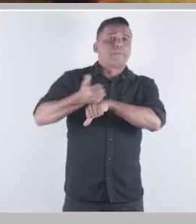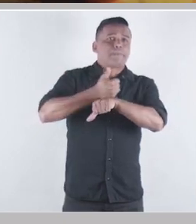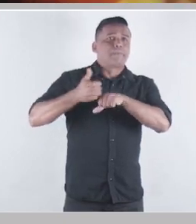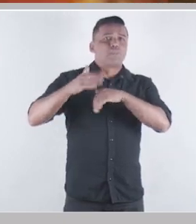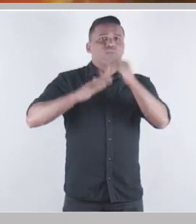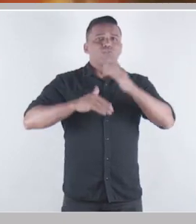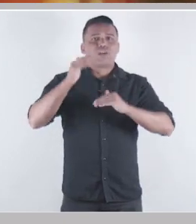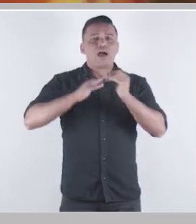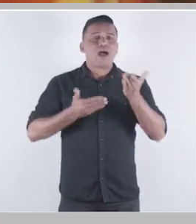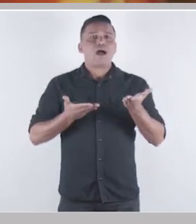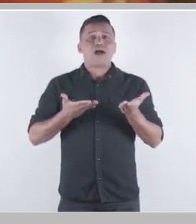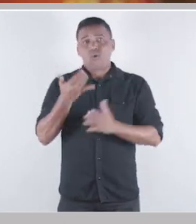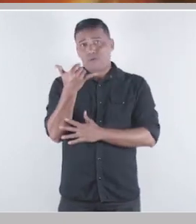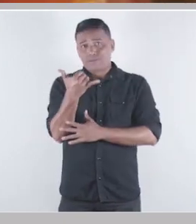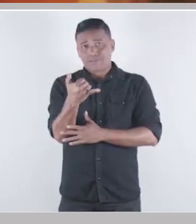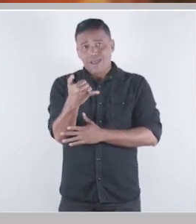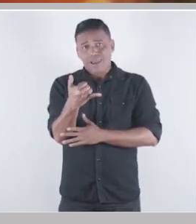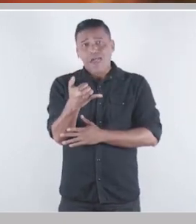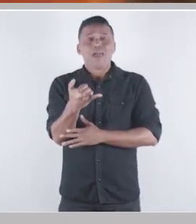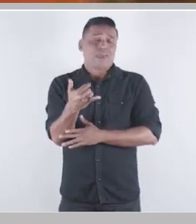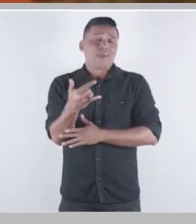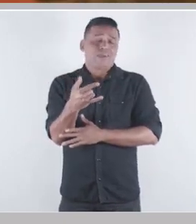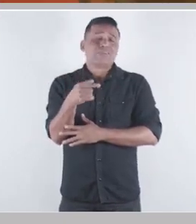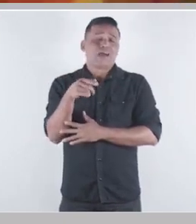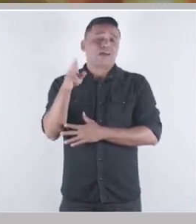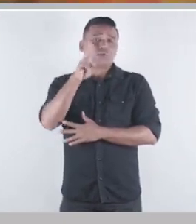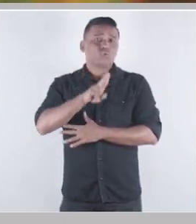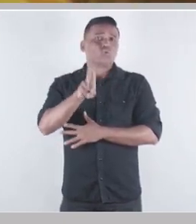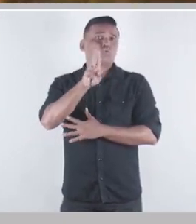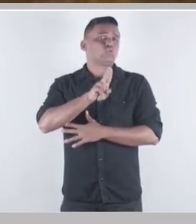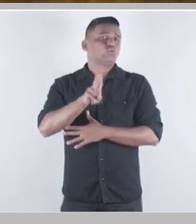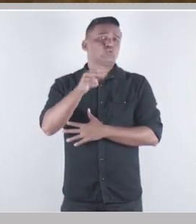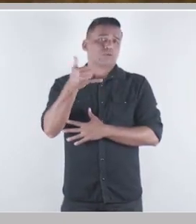As próprias canetinhas, assim, eu